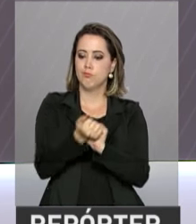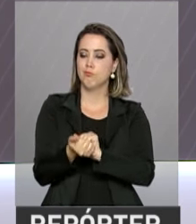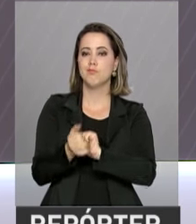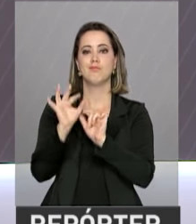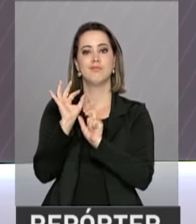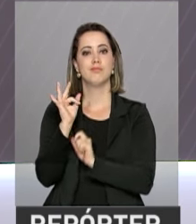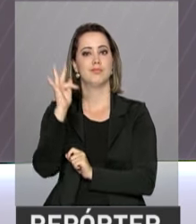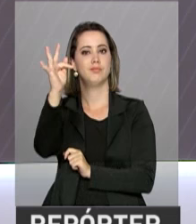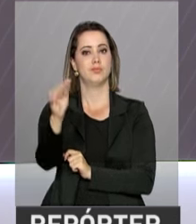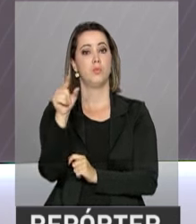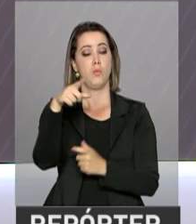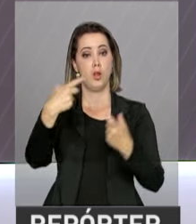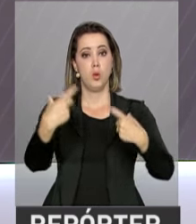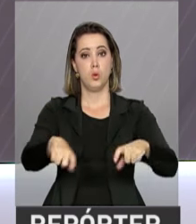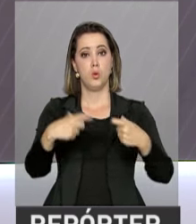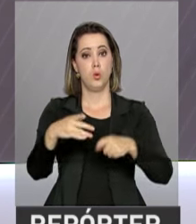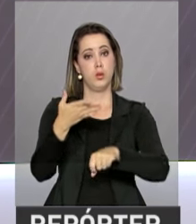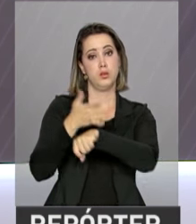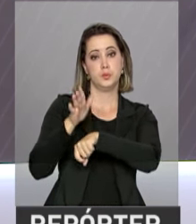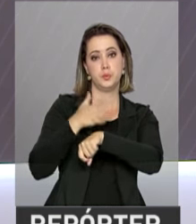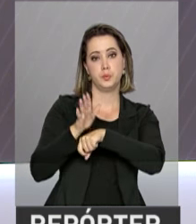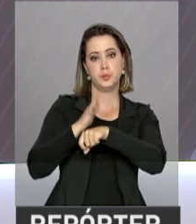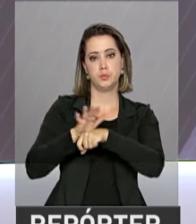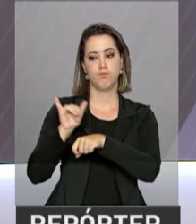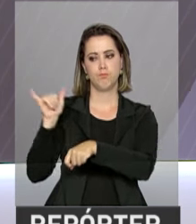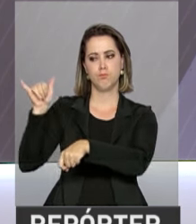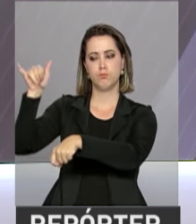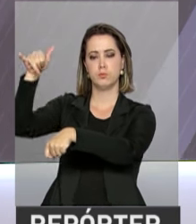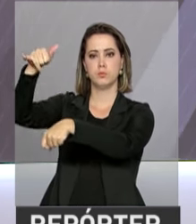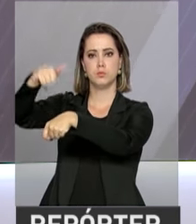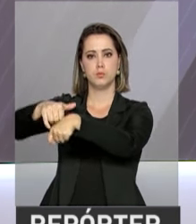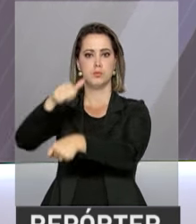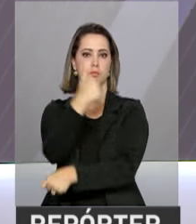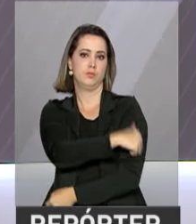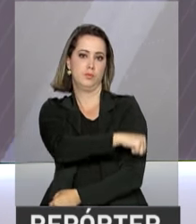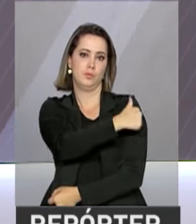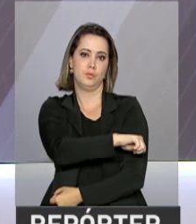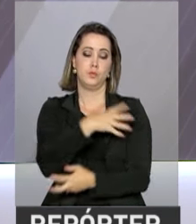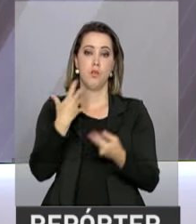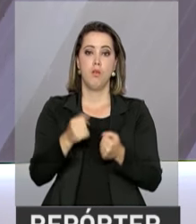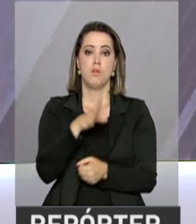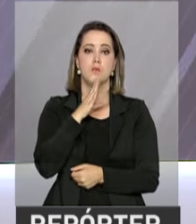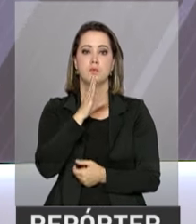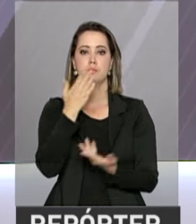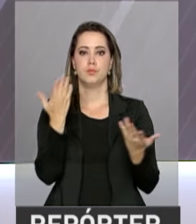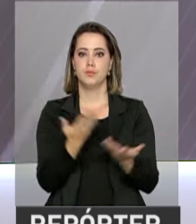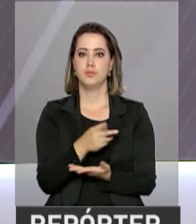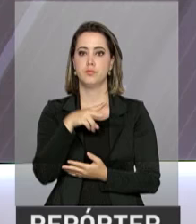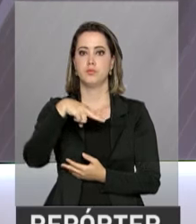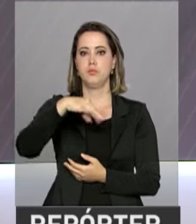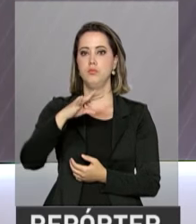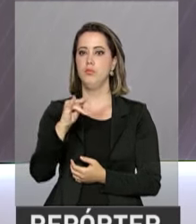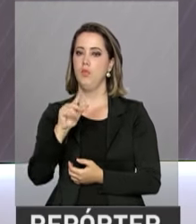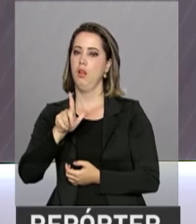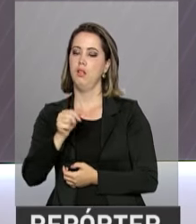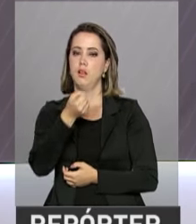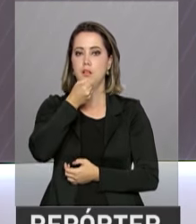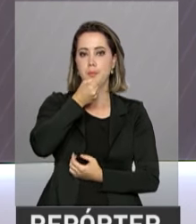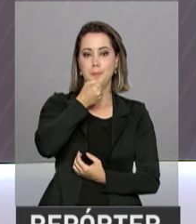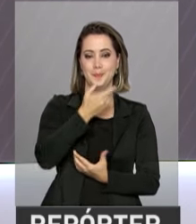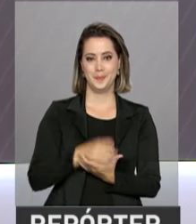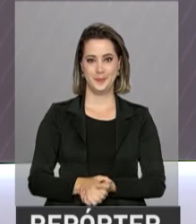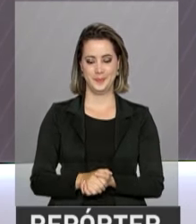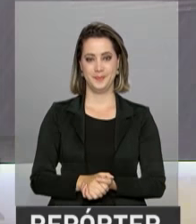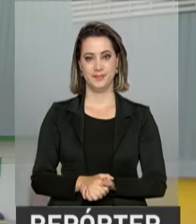esse é o centro de treinamento olímpico da aeronáutica no rio de janeiro nós vamos conhecer agora na reportagem de natália